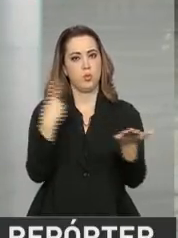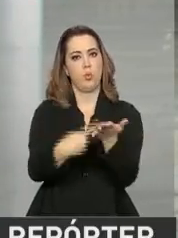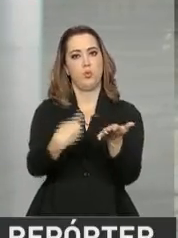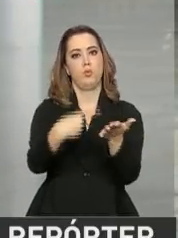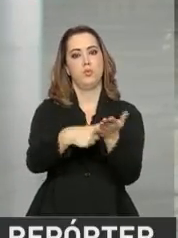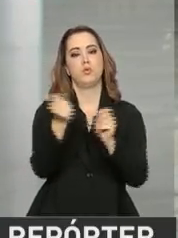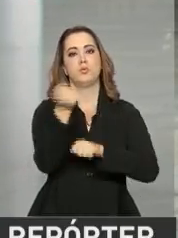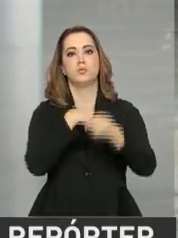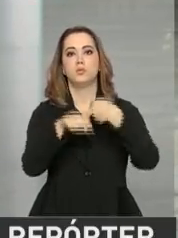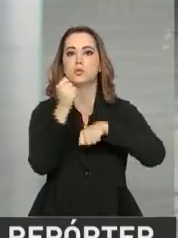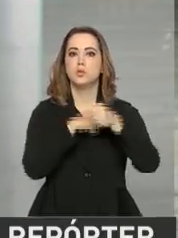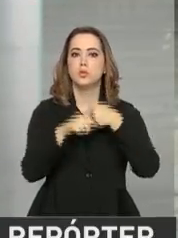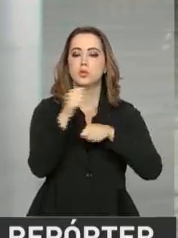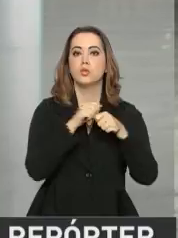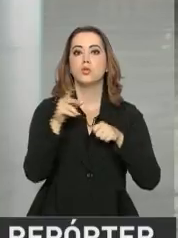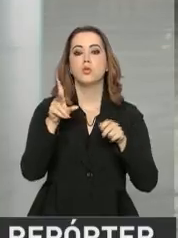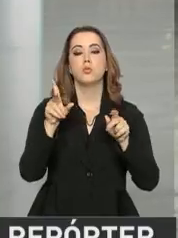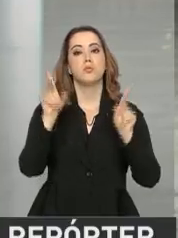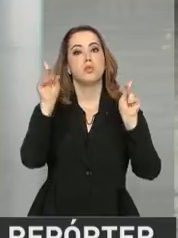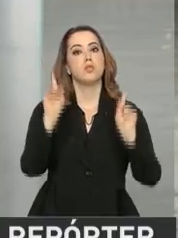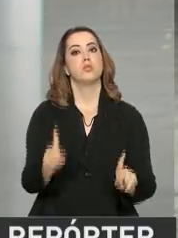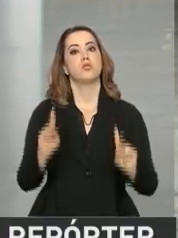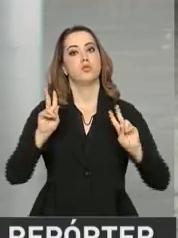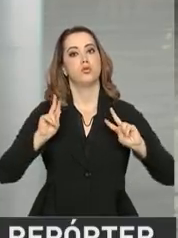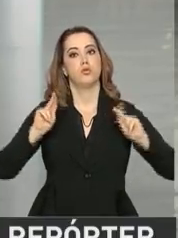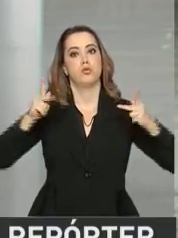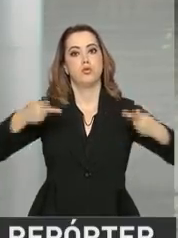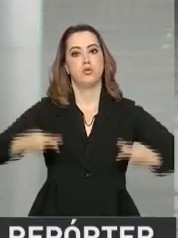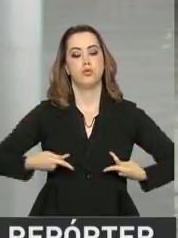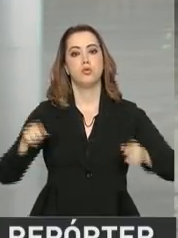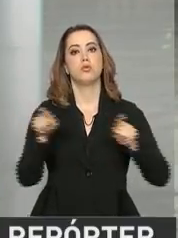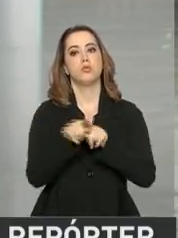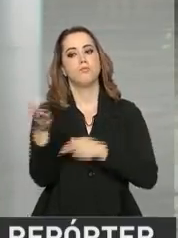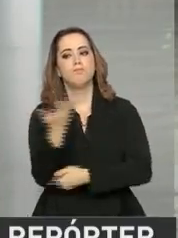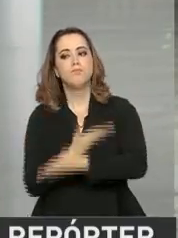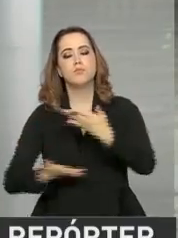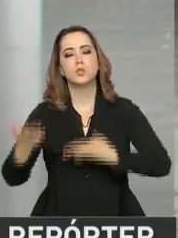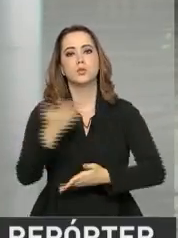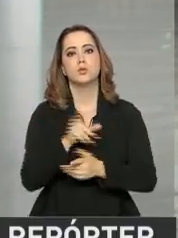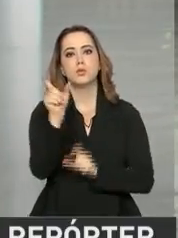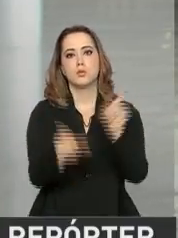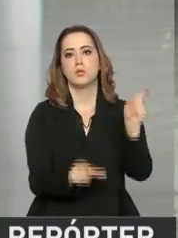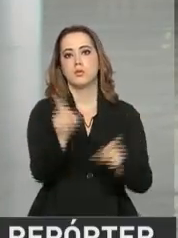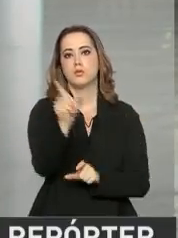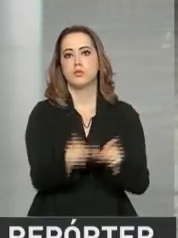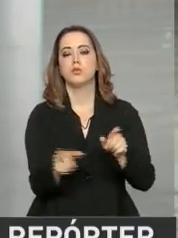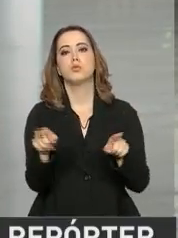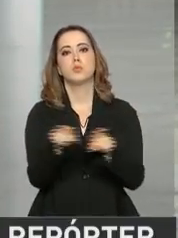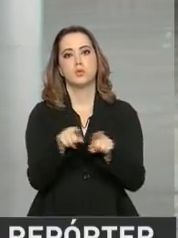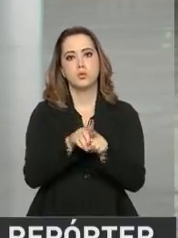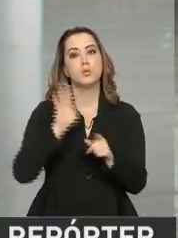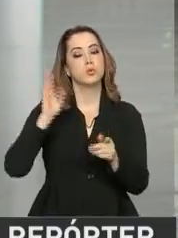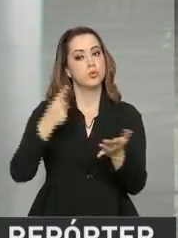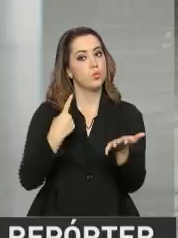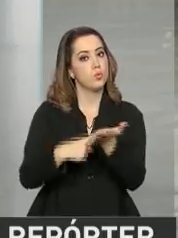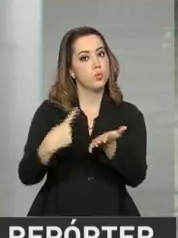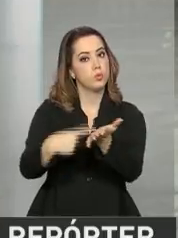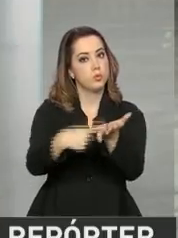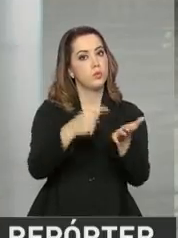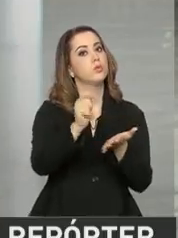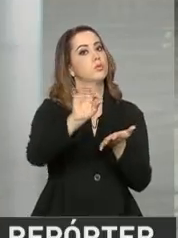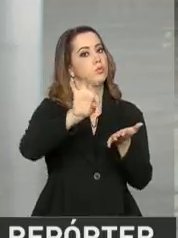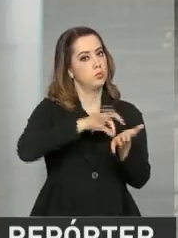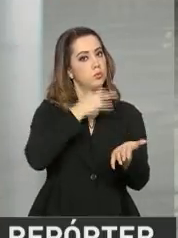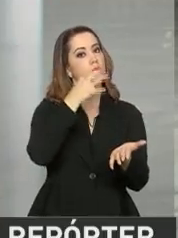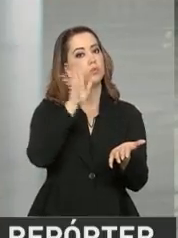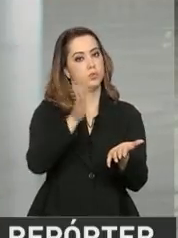a livre circulação de pessoas dentro do bloco normas previstas no Tratado e no protocolo de adesão do país ao